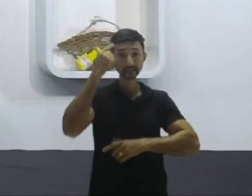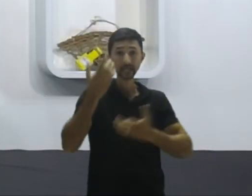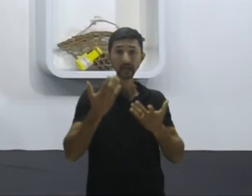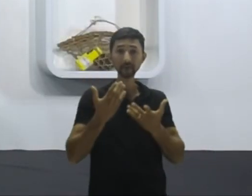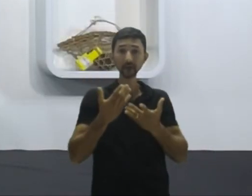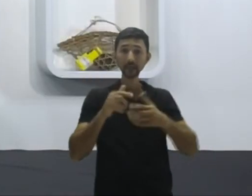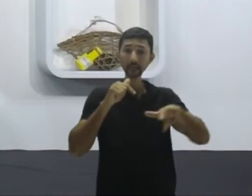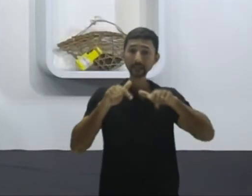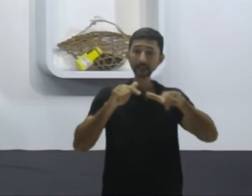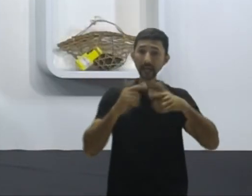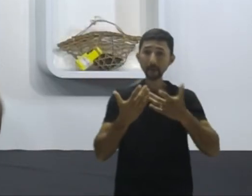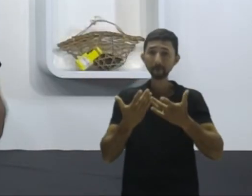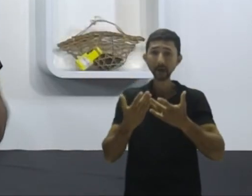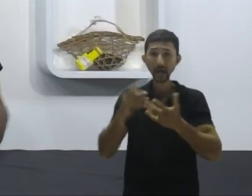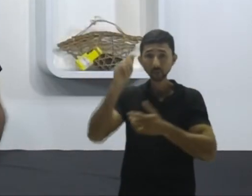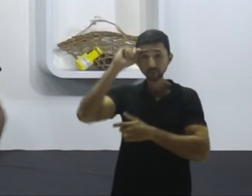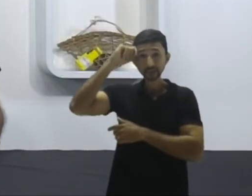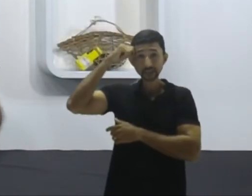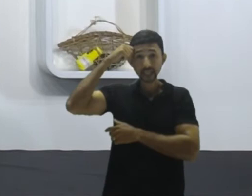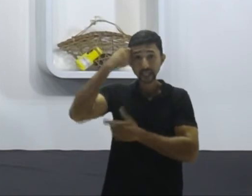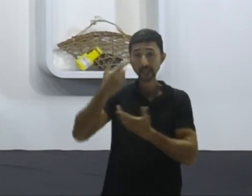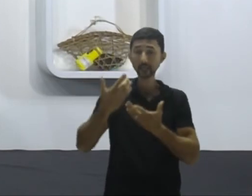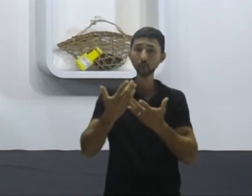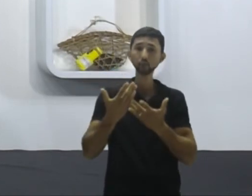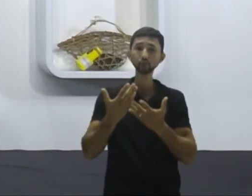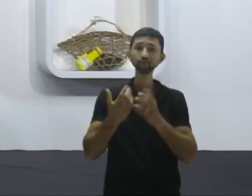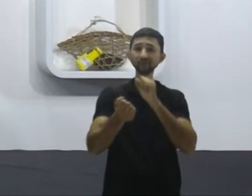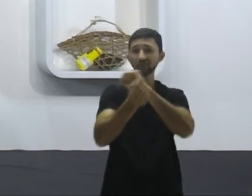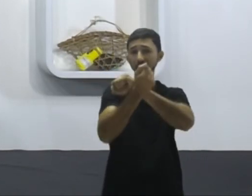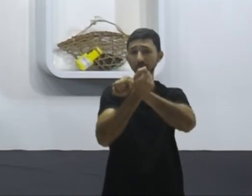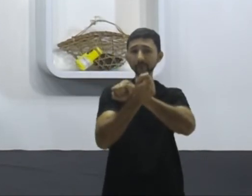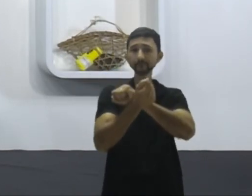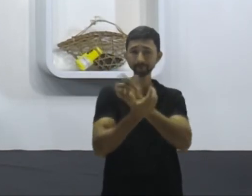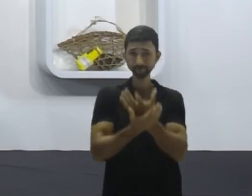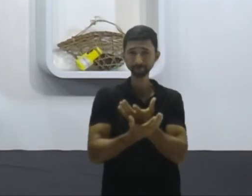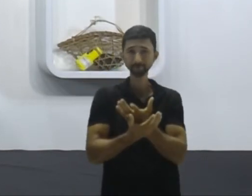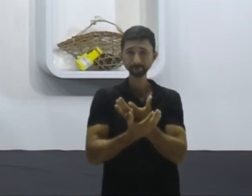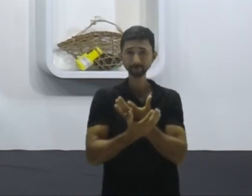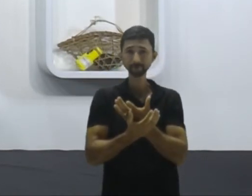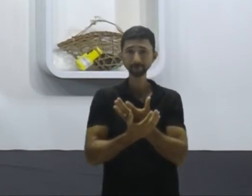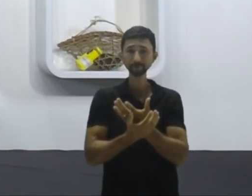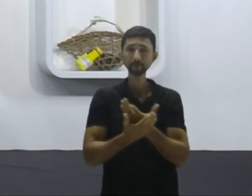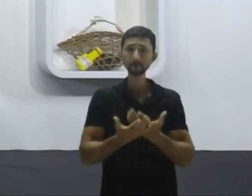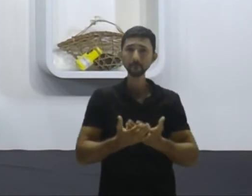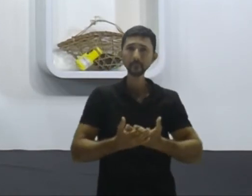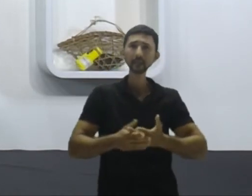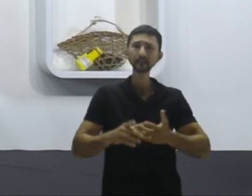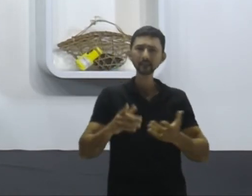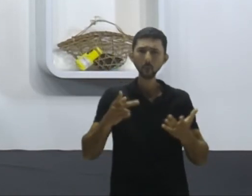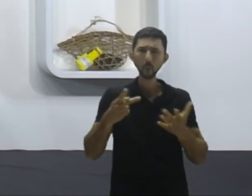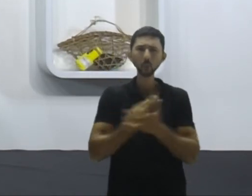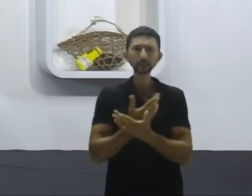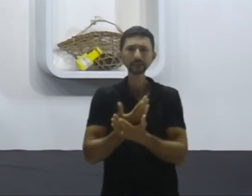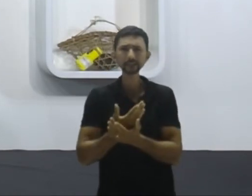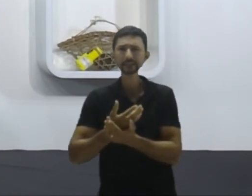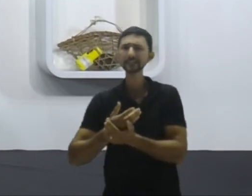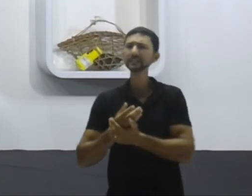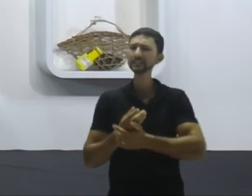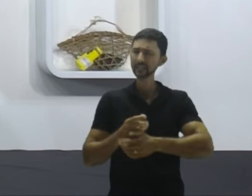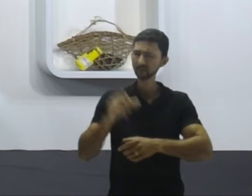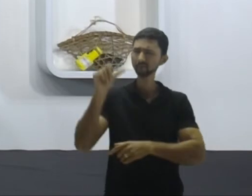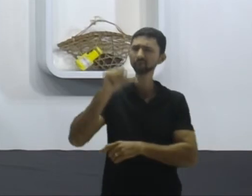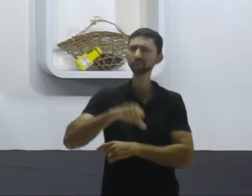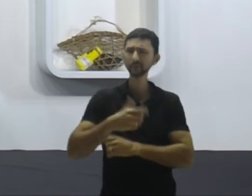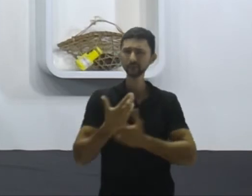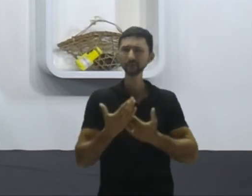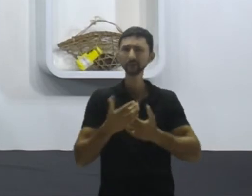que era algo para ser feito por escravos, certo? Então, havia de fato um